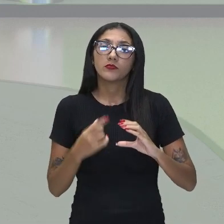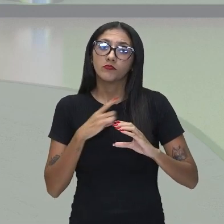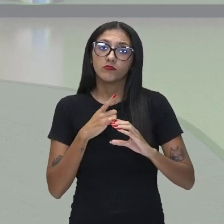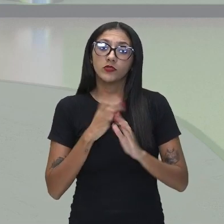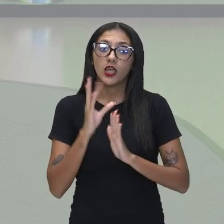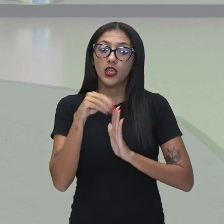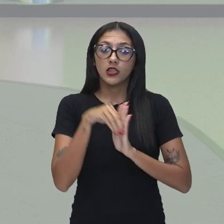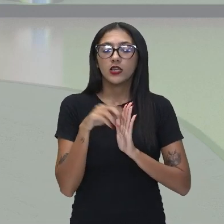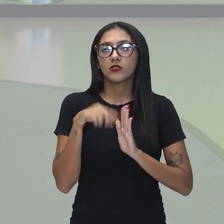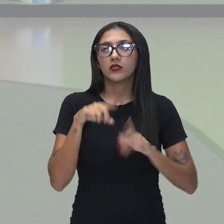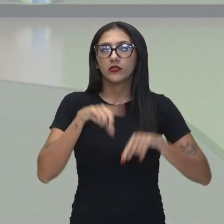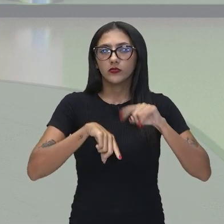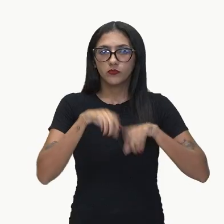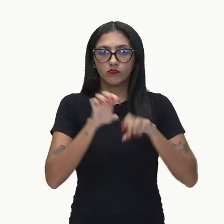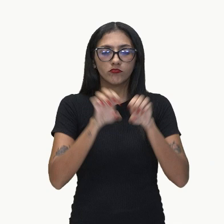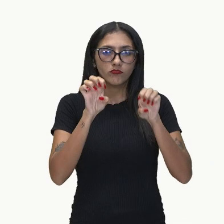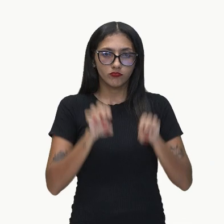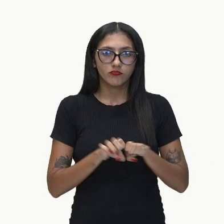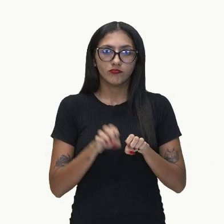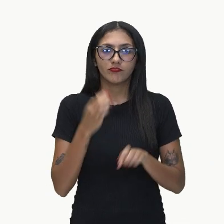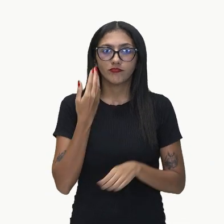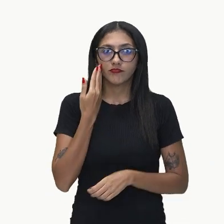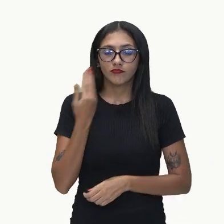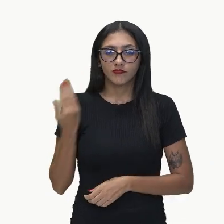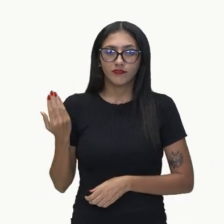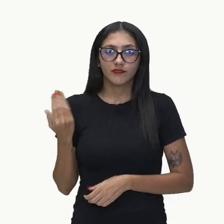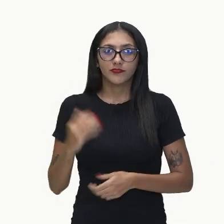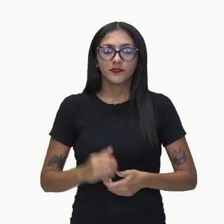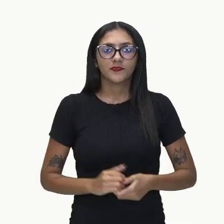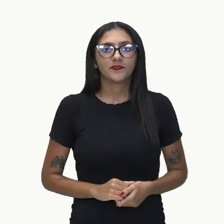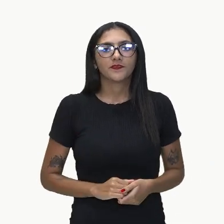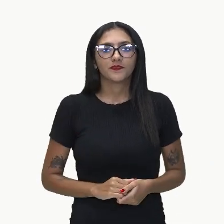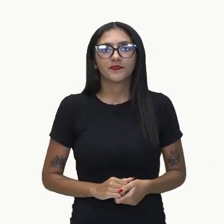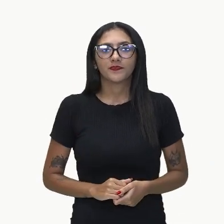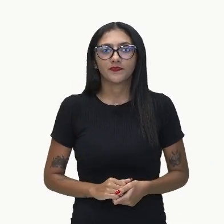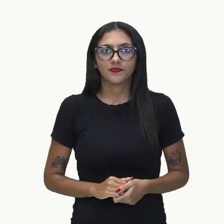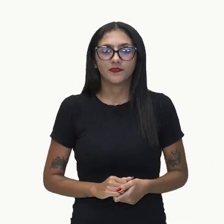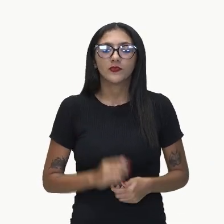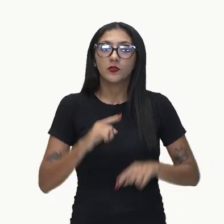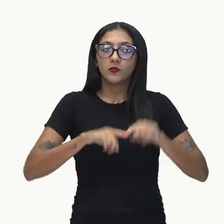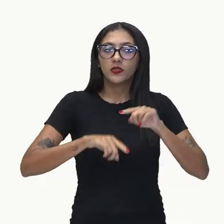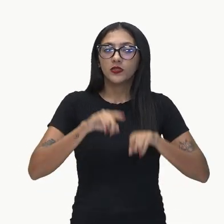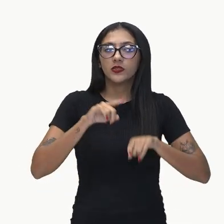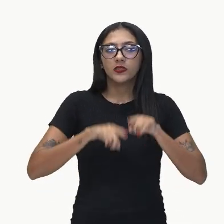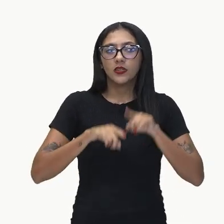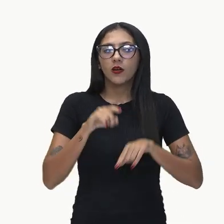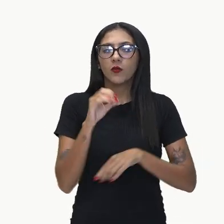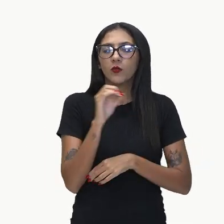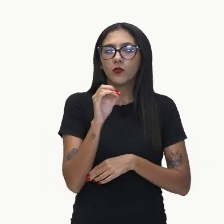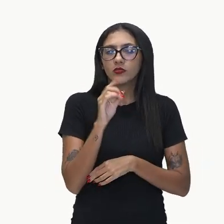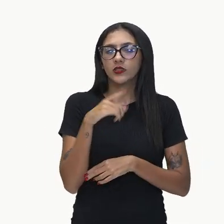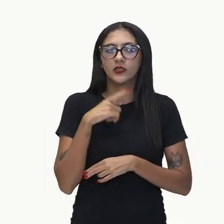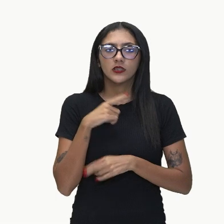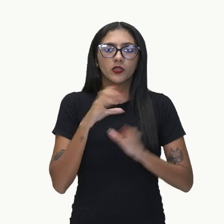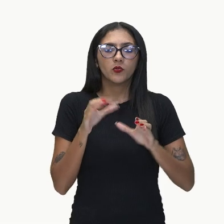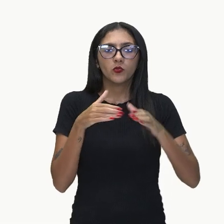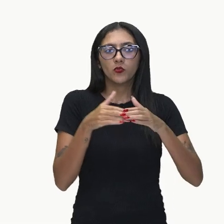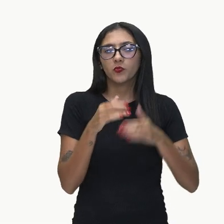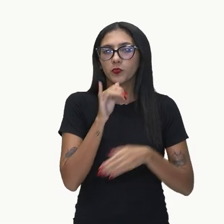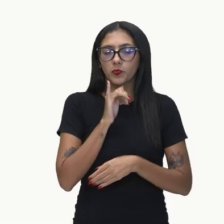compostos oxigenados. Observem aqui. Os compostos oxigenados, eles apresentam grupos que